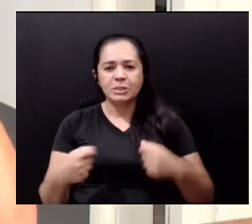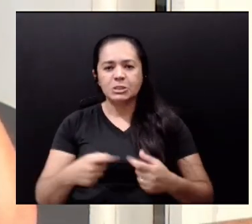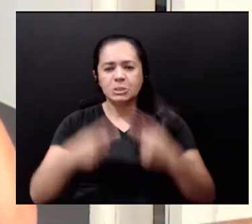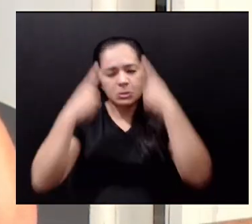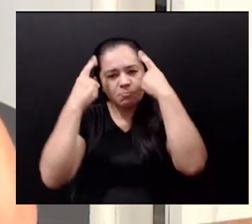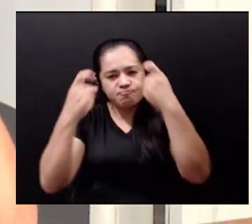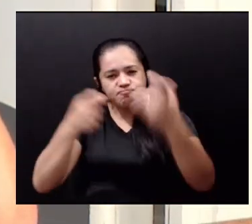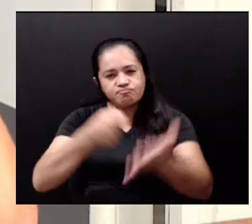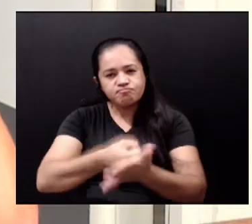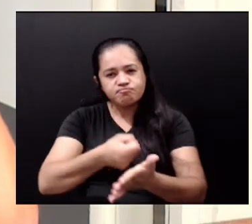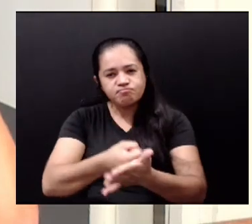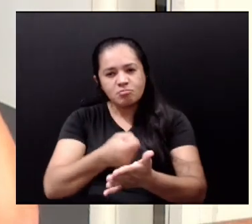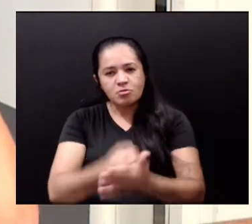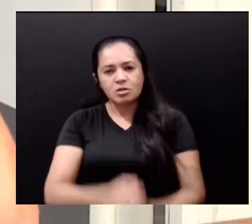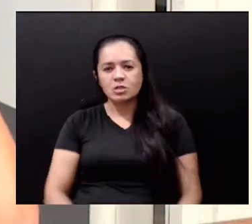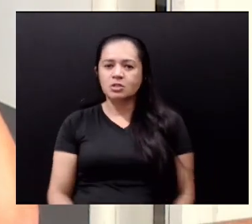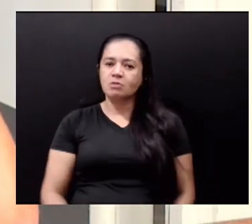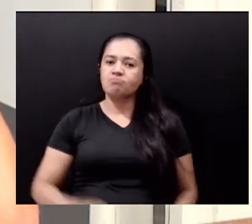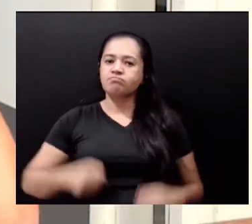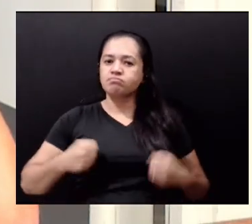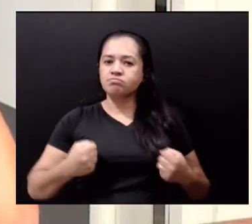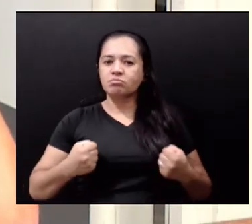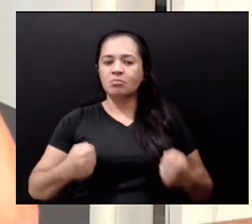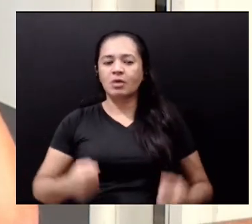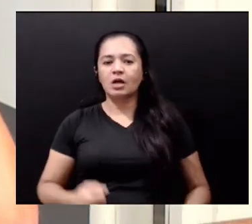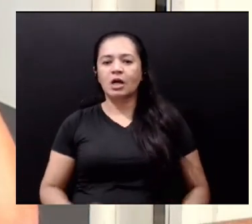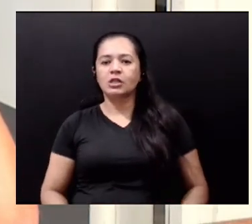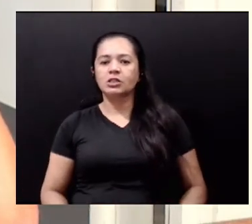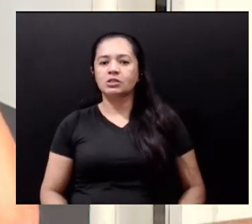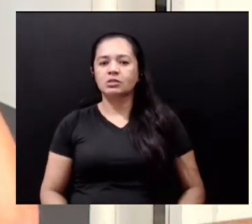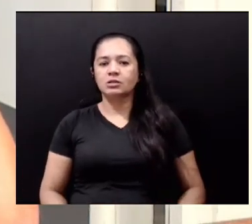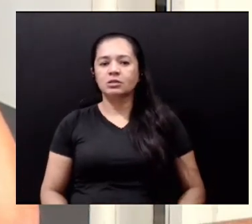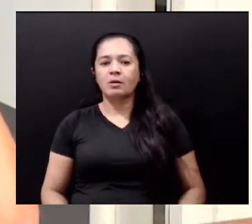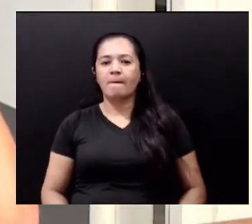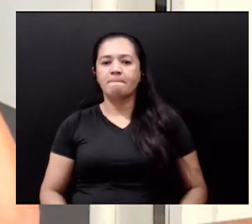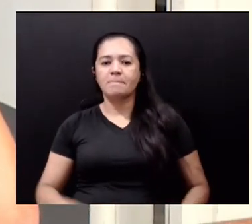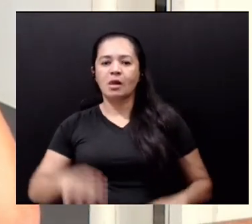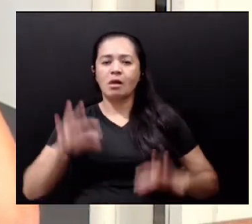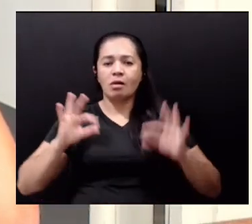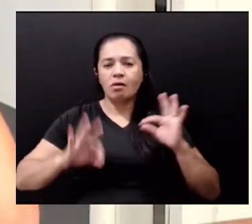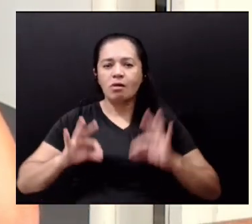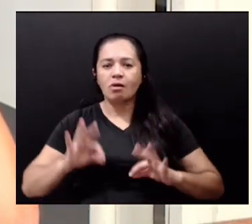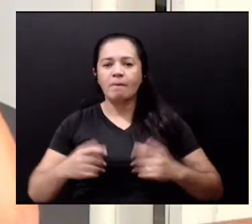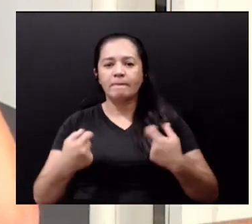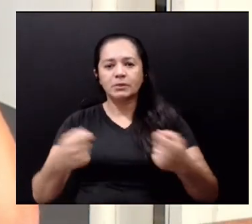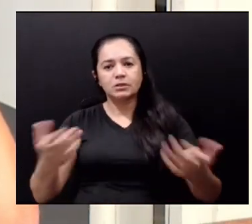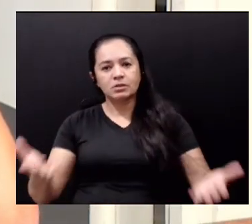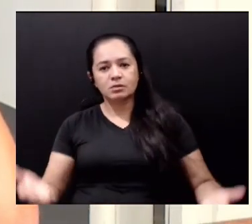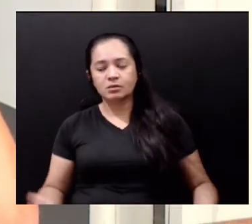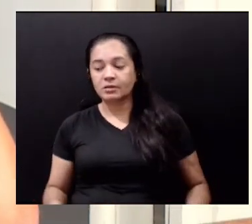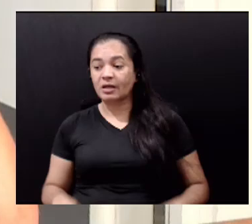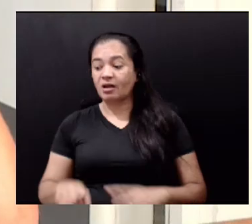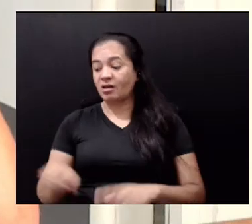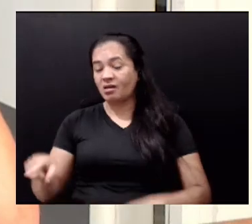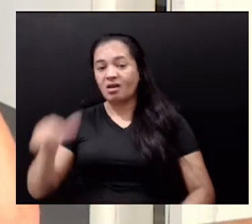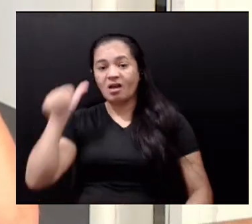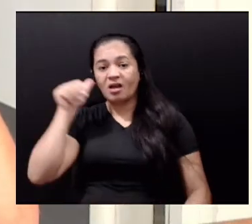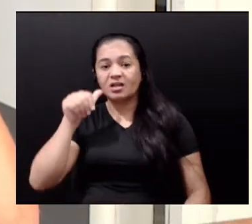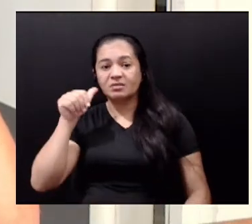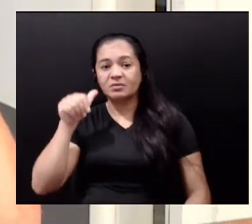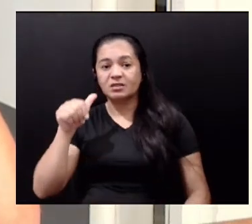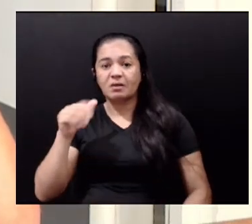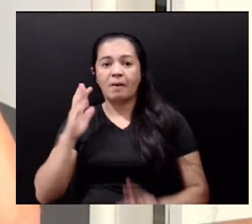né, tem que ter essa questão da sexualidade, né, ele tem que ser um pegador, enfim. E as meninas representando de que elas parecem, isso que eu estou